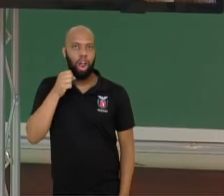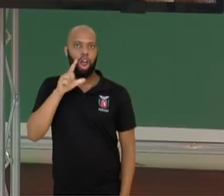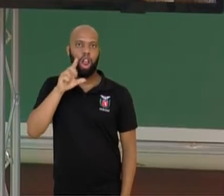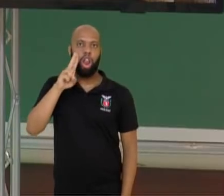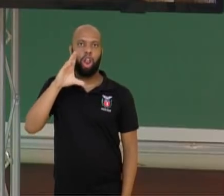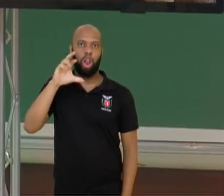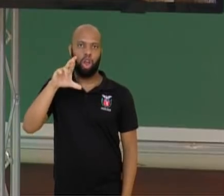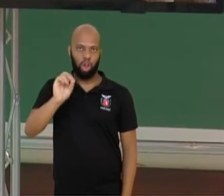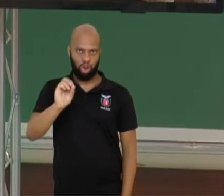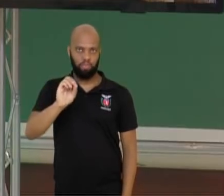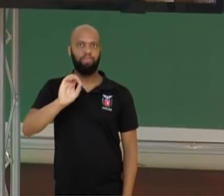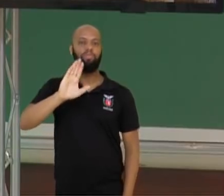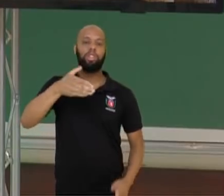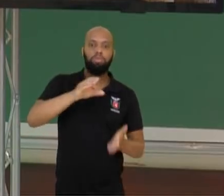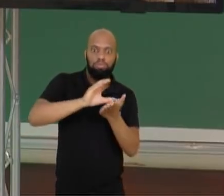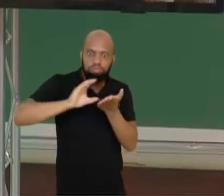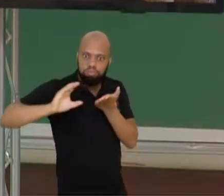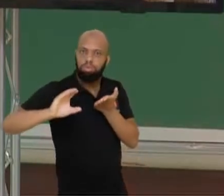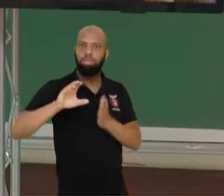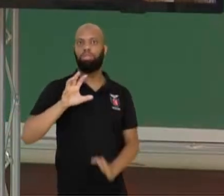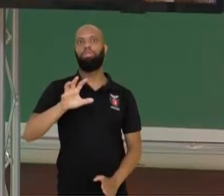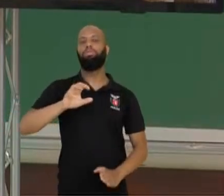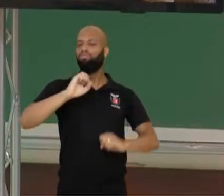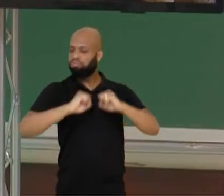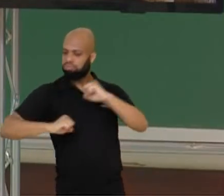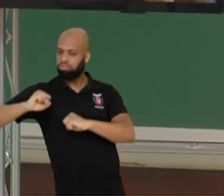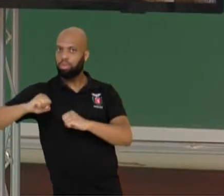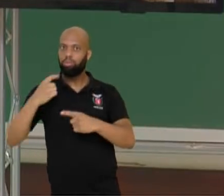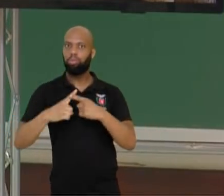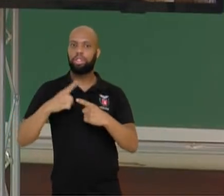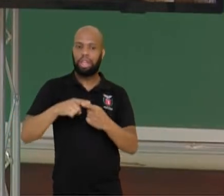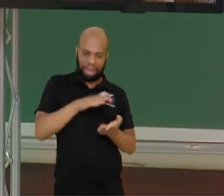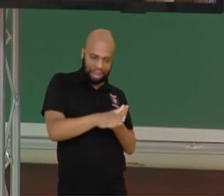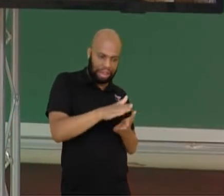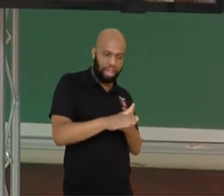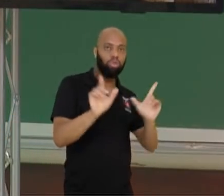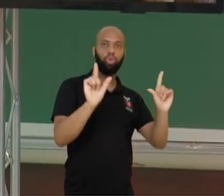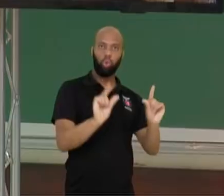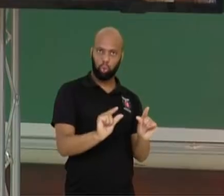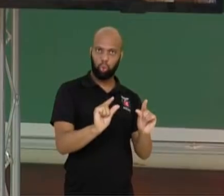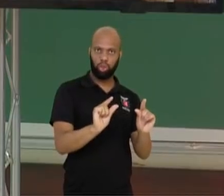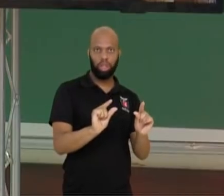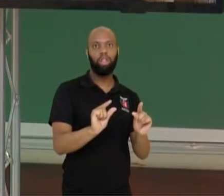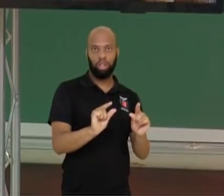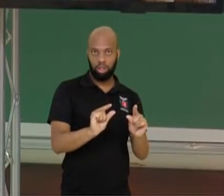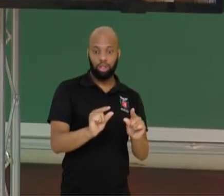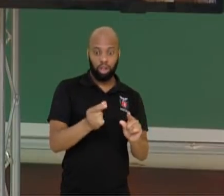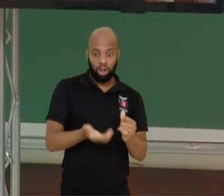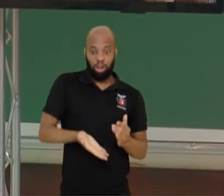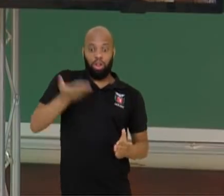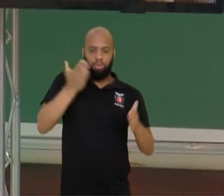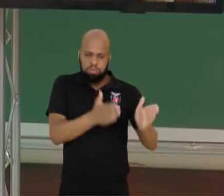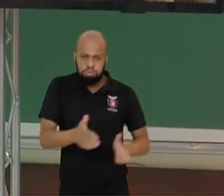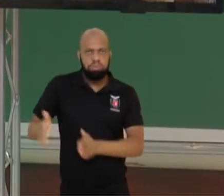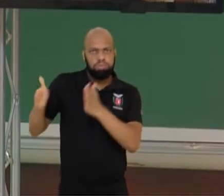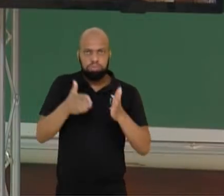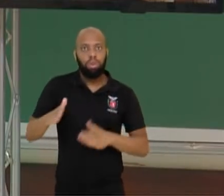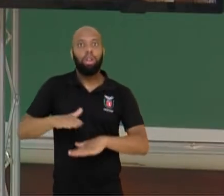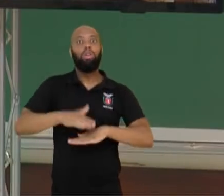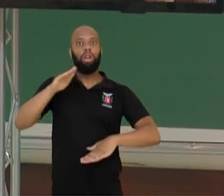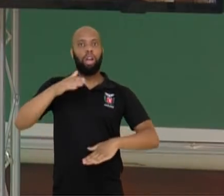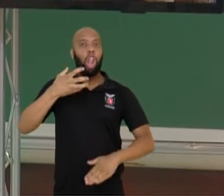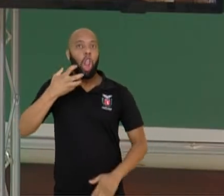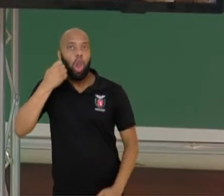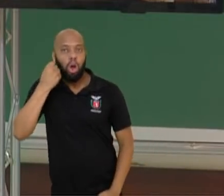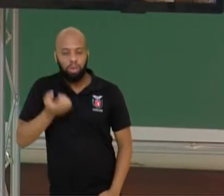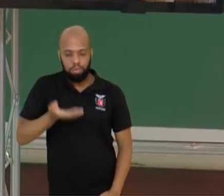que foi investido muito aqui, ó, porque se o custo fica menor, se você pensar em grande escala, aumenta a produtividade, aumenta o